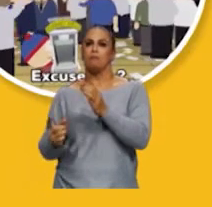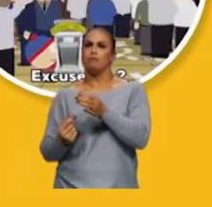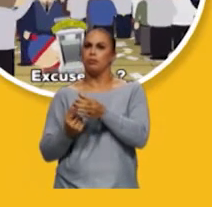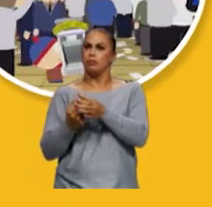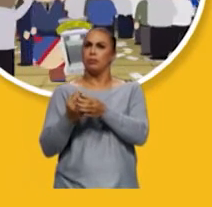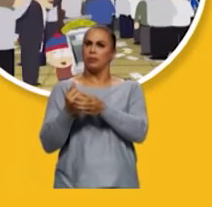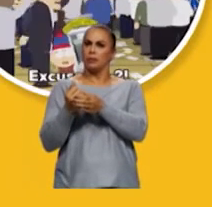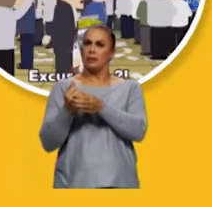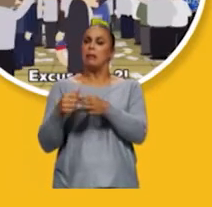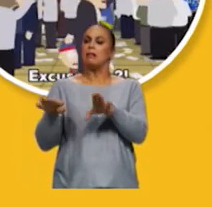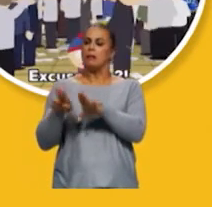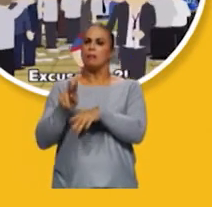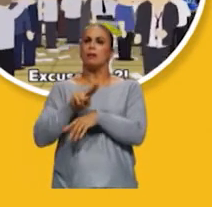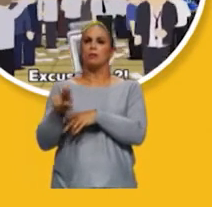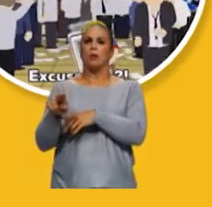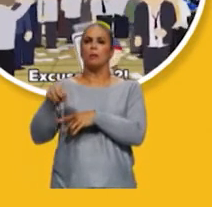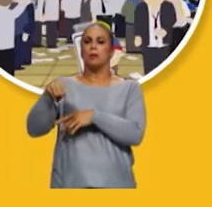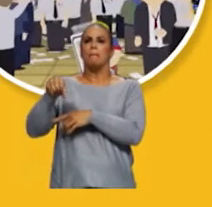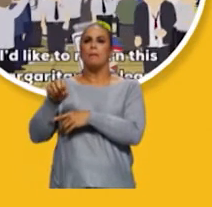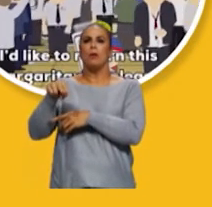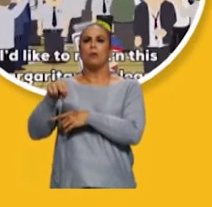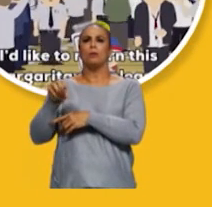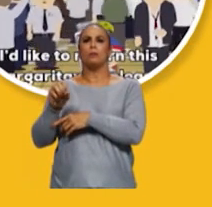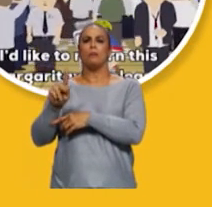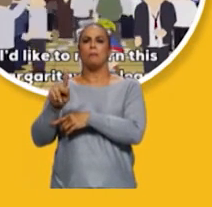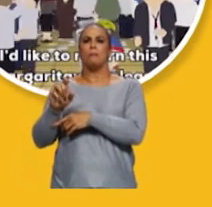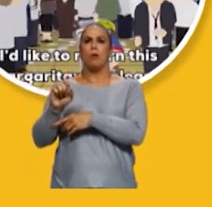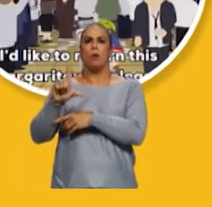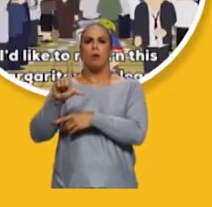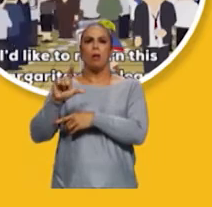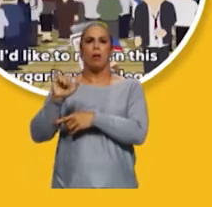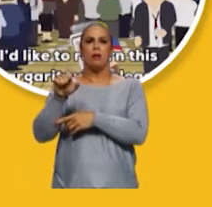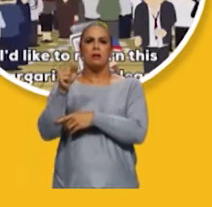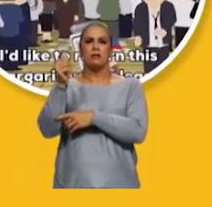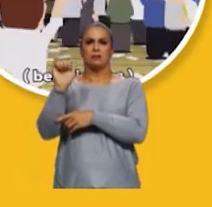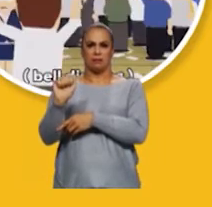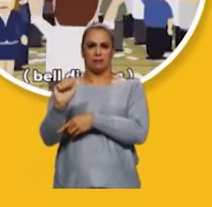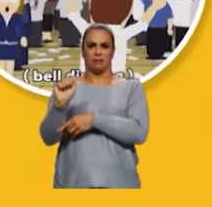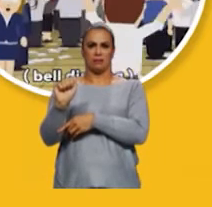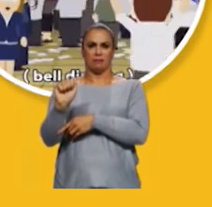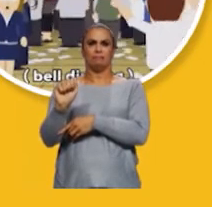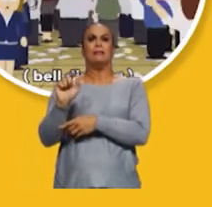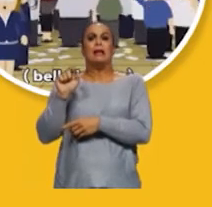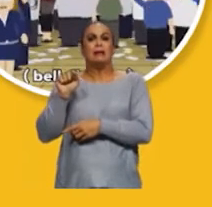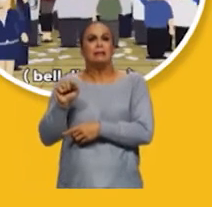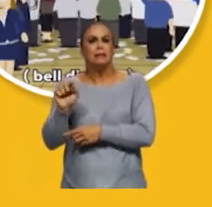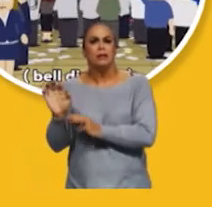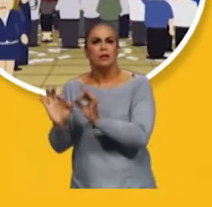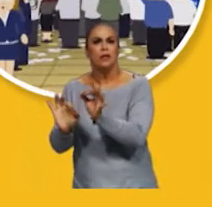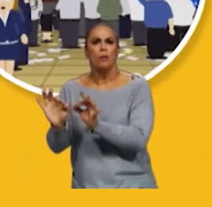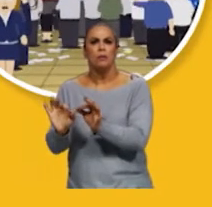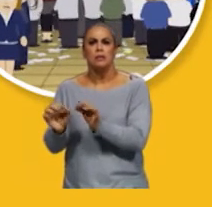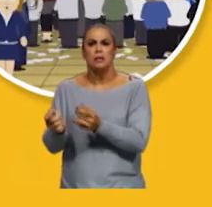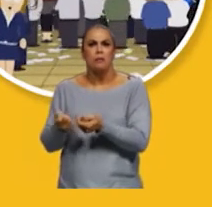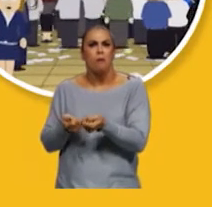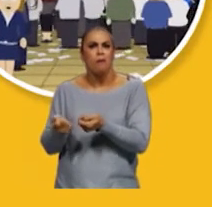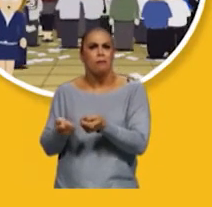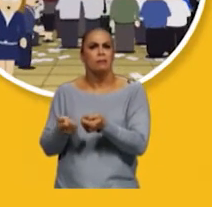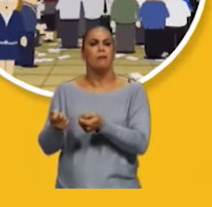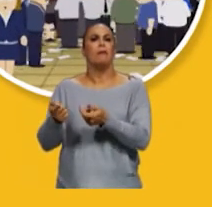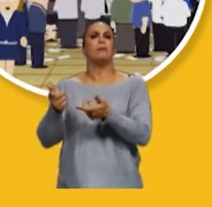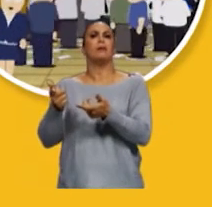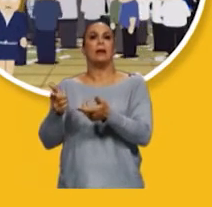vai observar que na organização, principalmente econômica, vai haver um grande crescimento